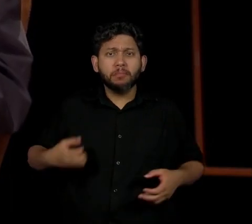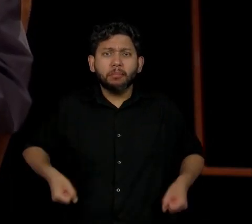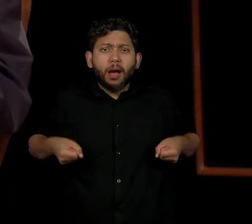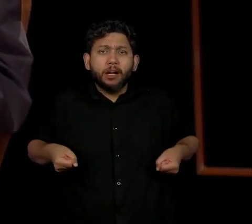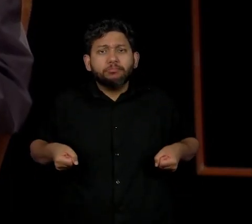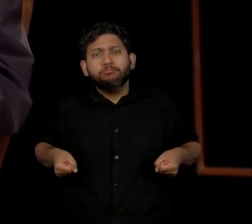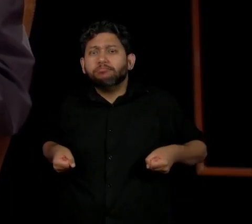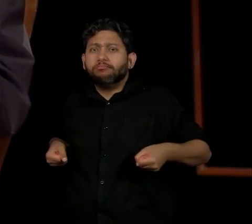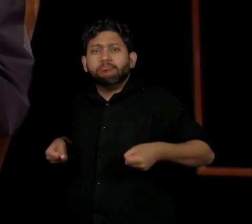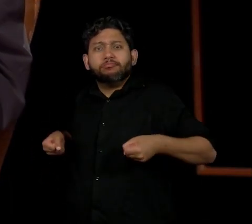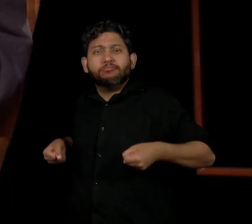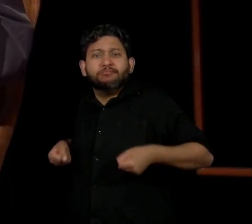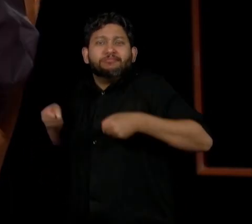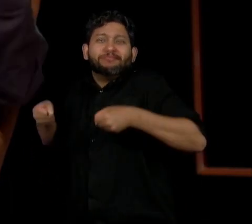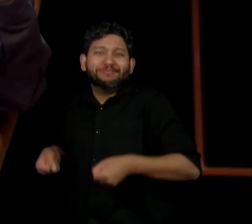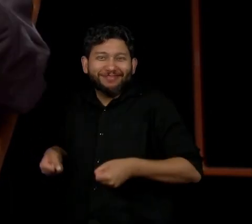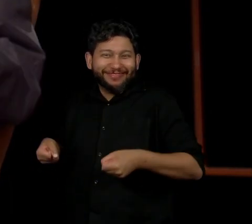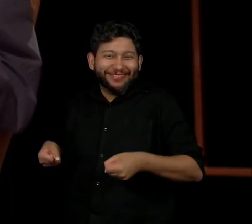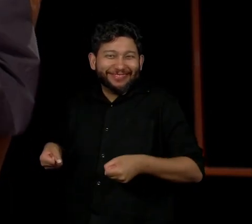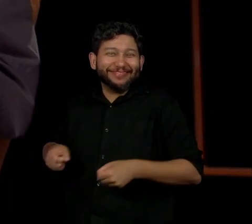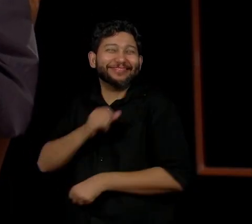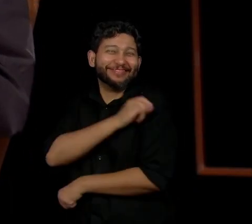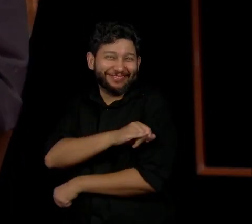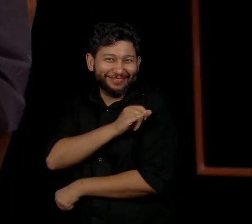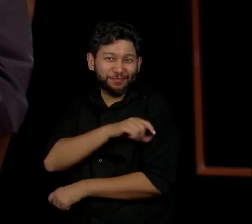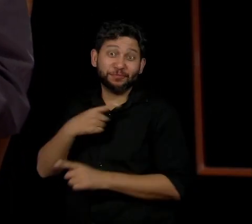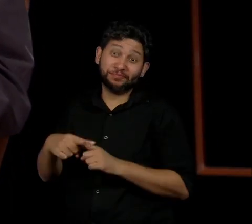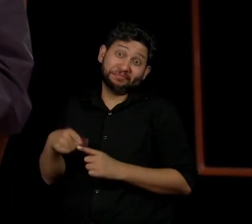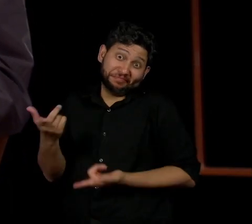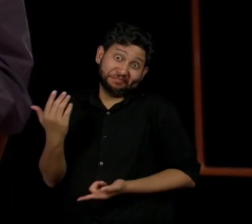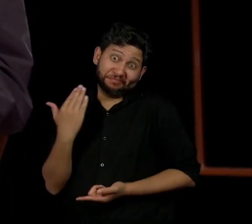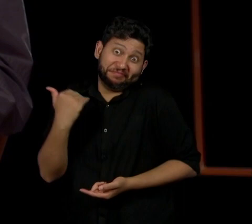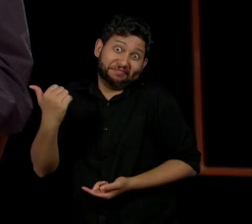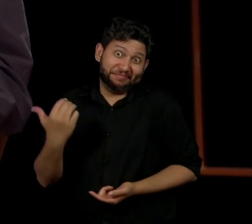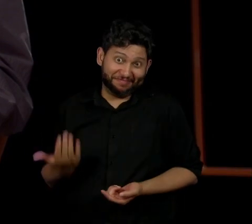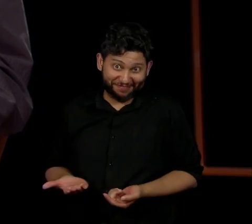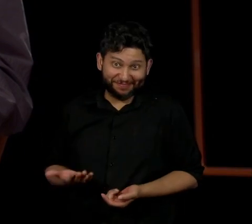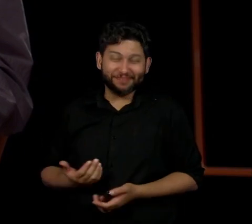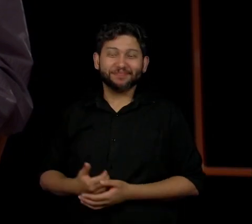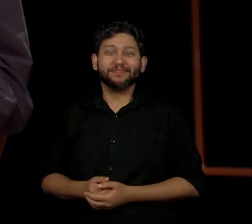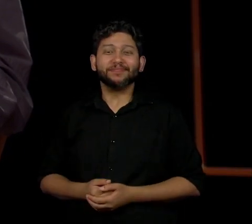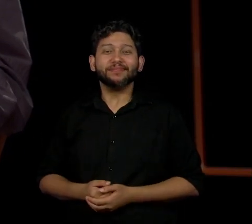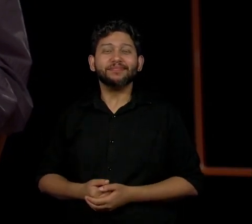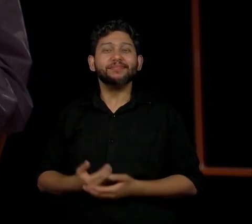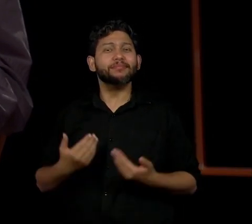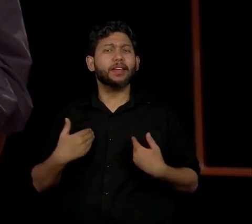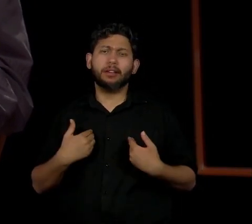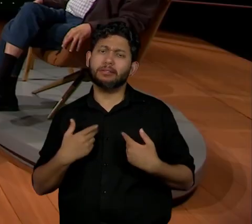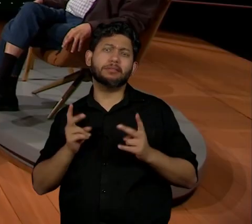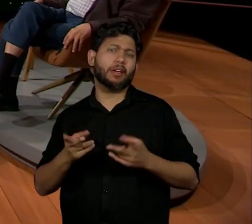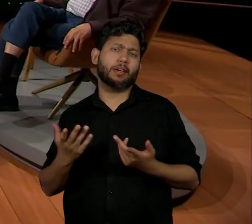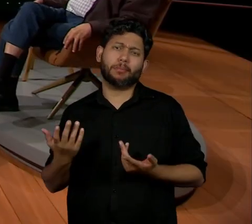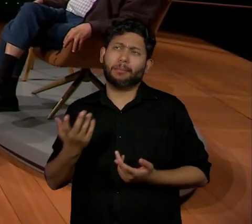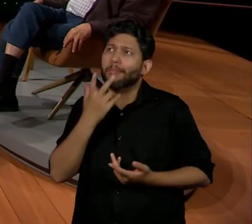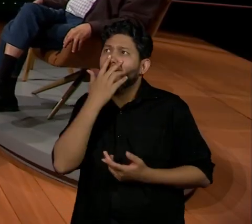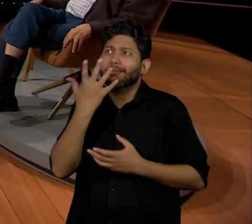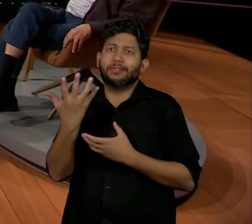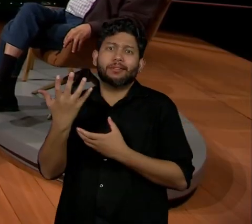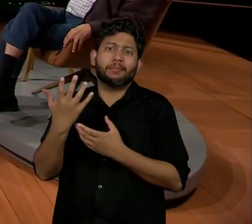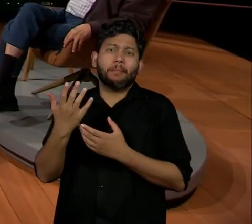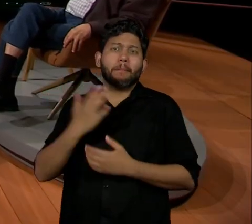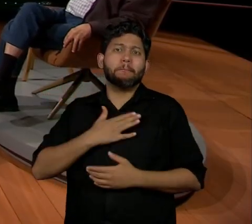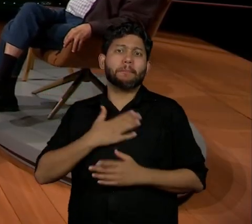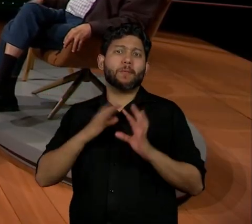Rio de Janeiro, levado pelo Tony, querido Tony, e sempre fomos uma família só.